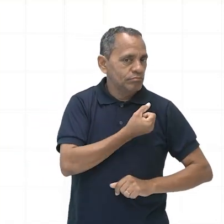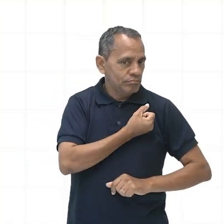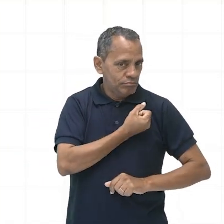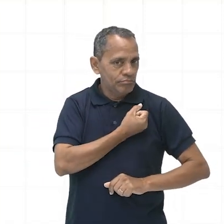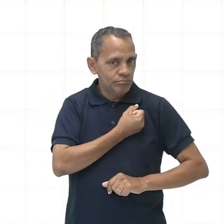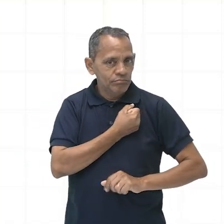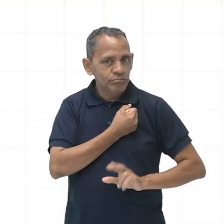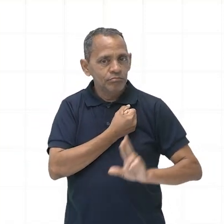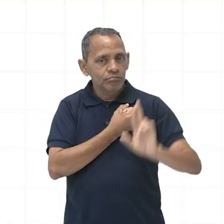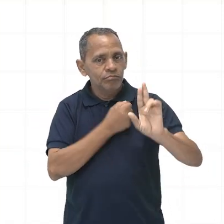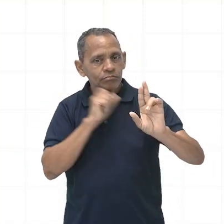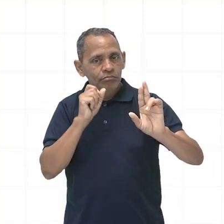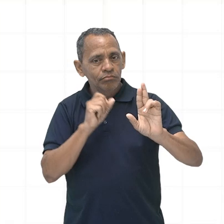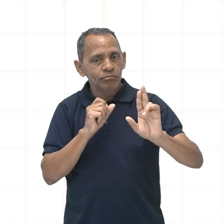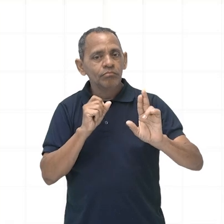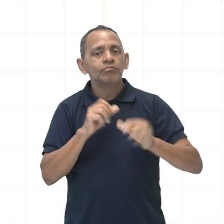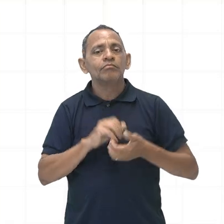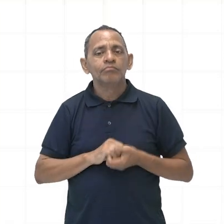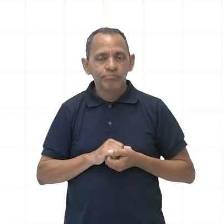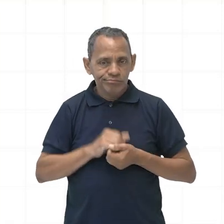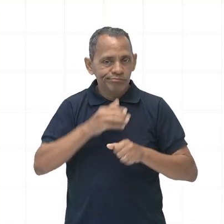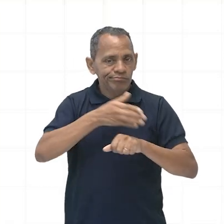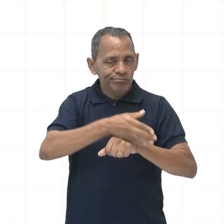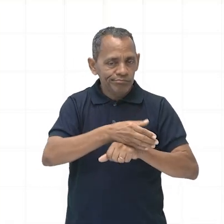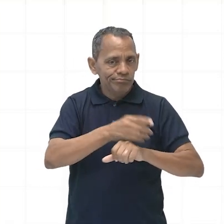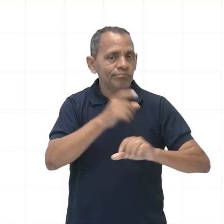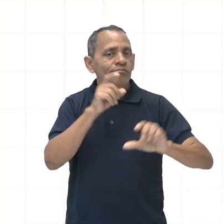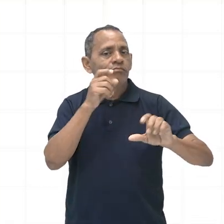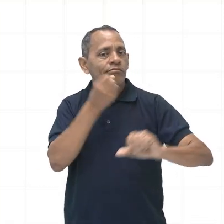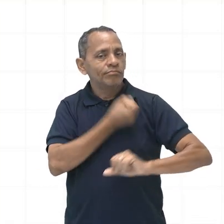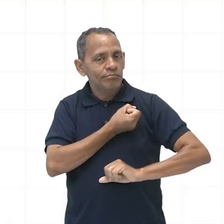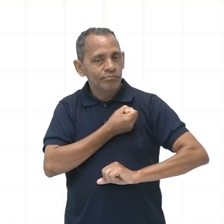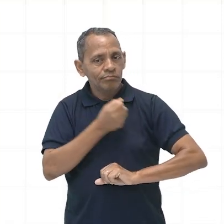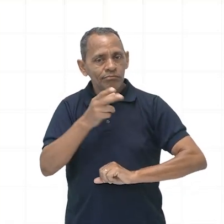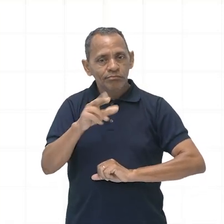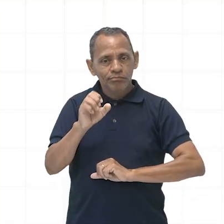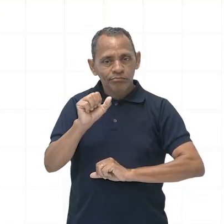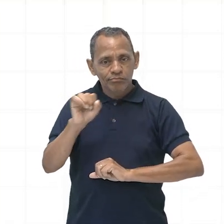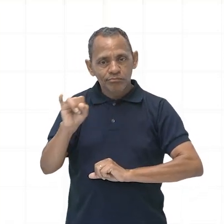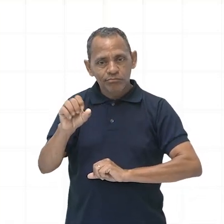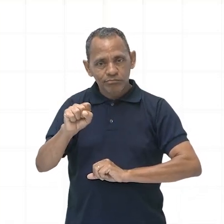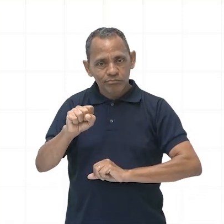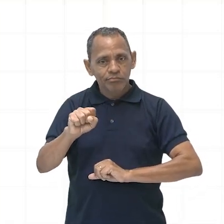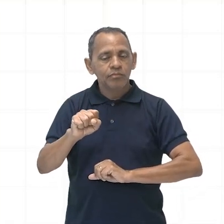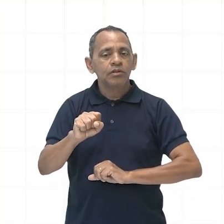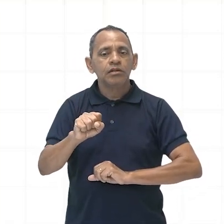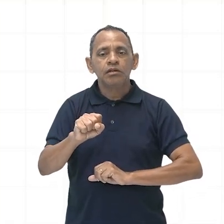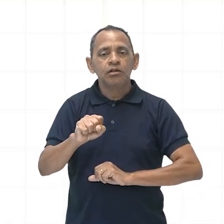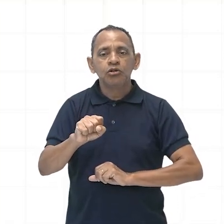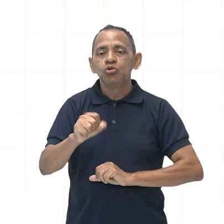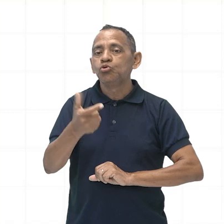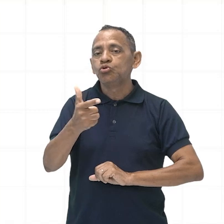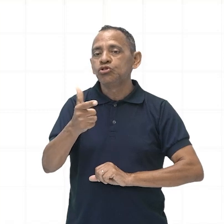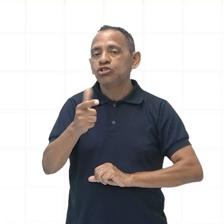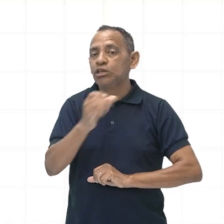um número que pertence aos números reais, sem um número zero. E a letra M e a